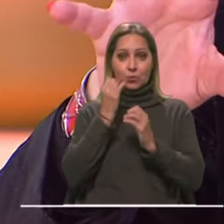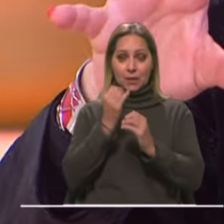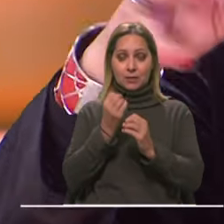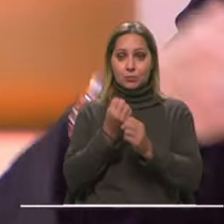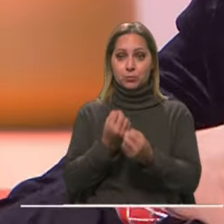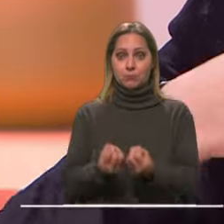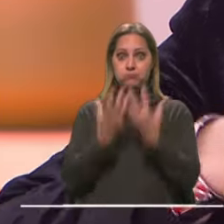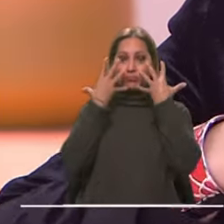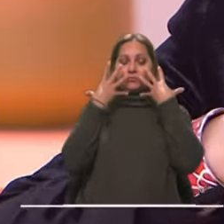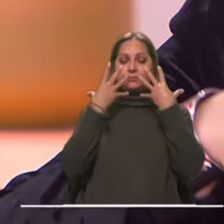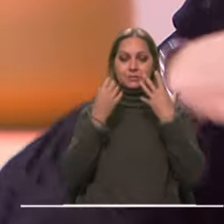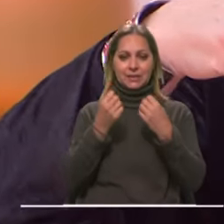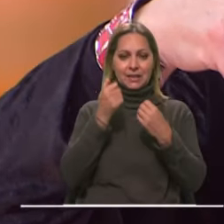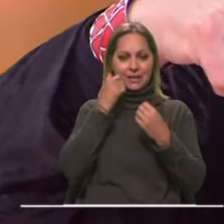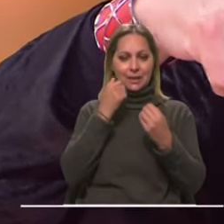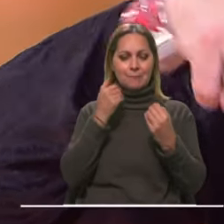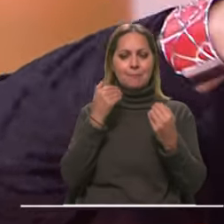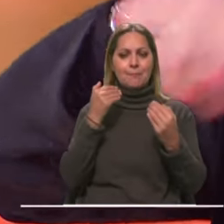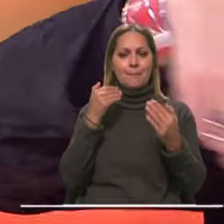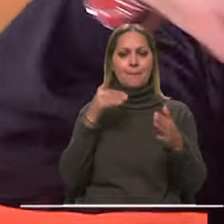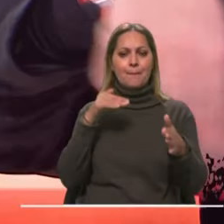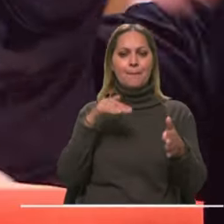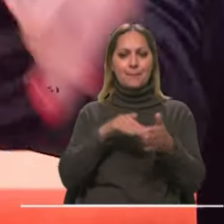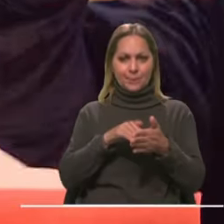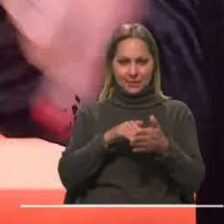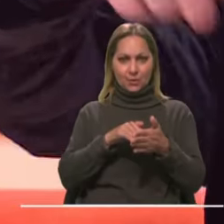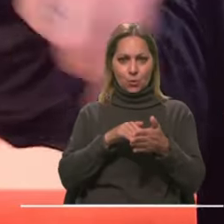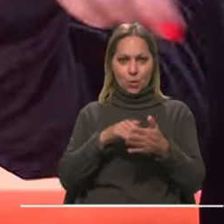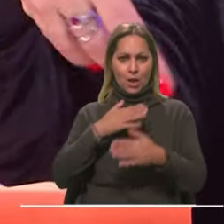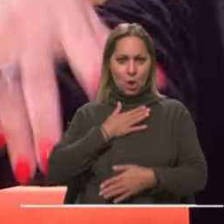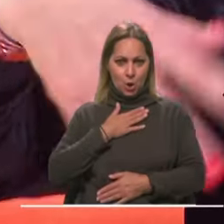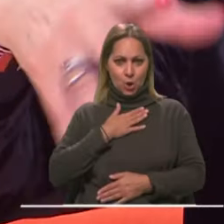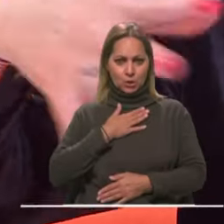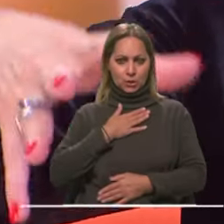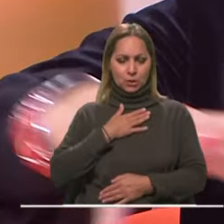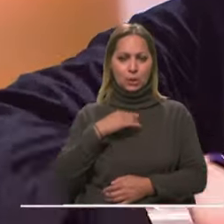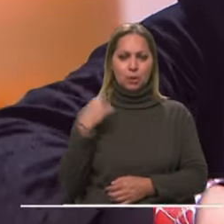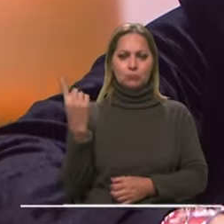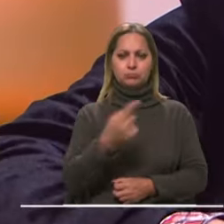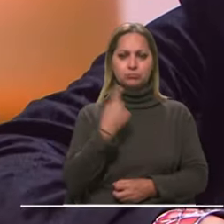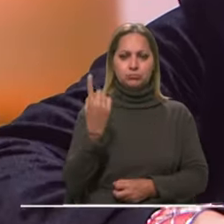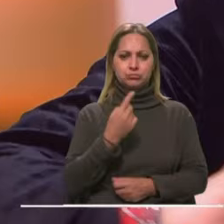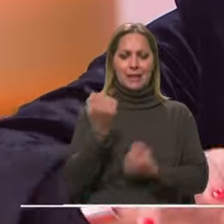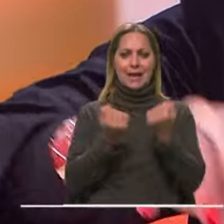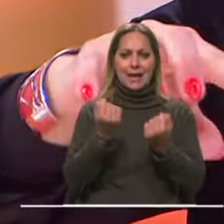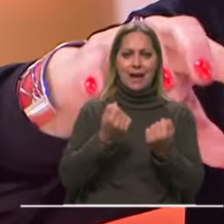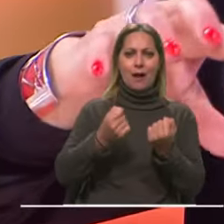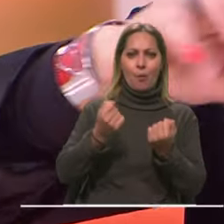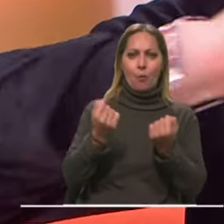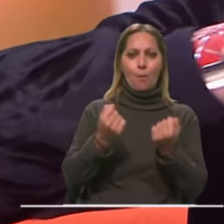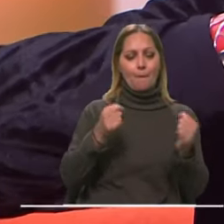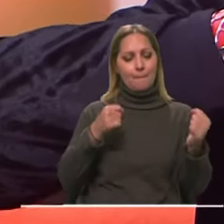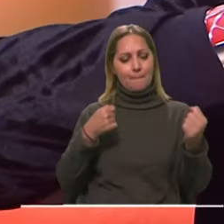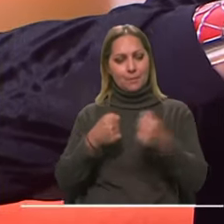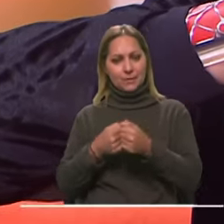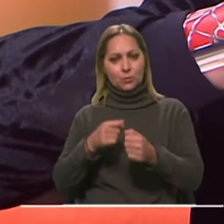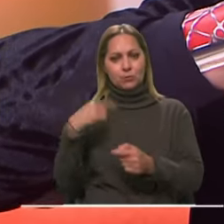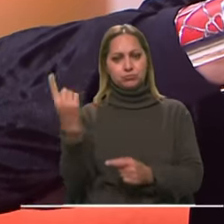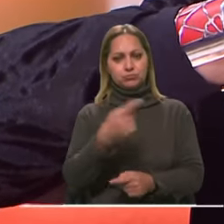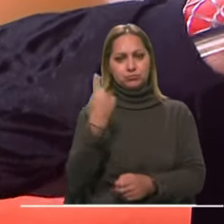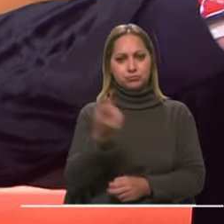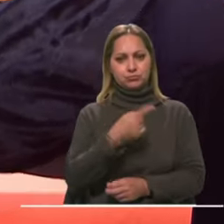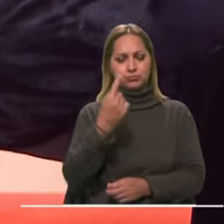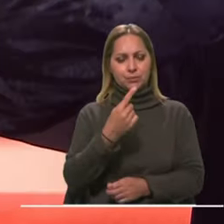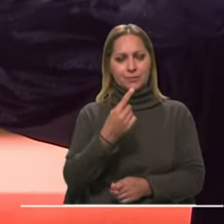que quem bateu em nós ficou a rodopiar duas, três vezes, eu também não sei precisar, e foi cuspido em